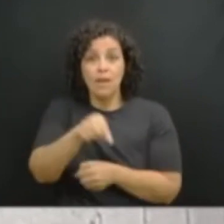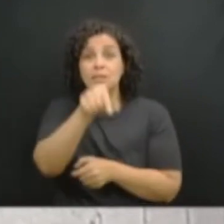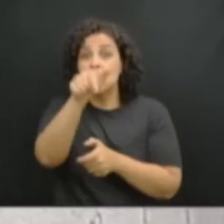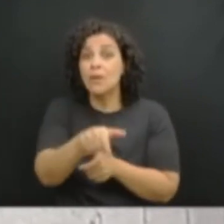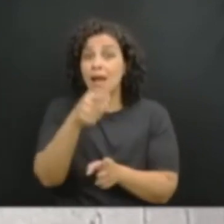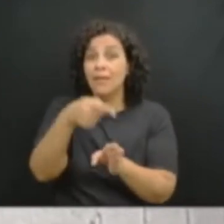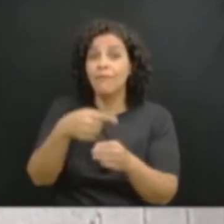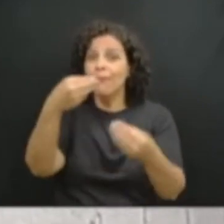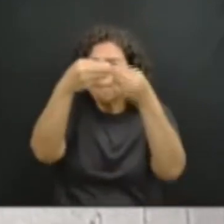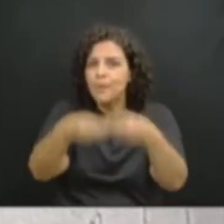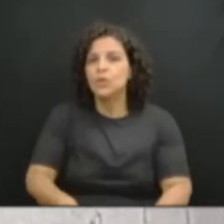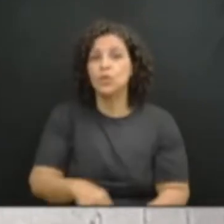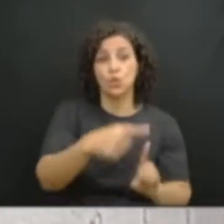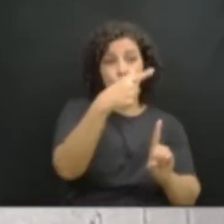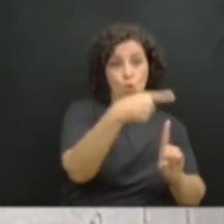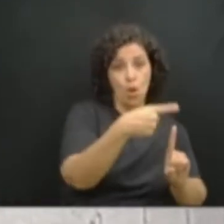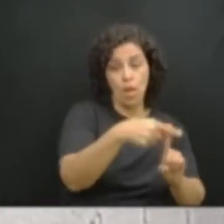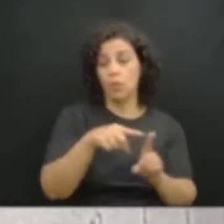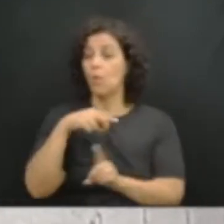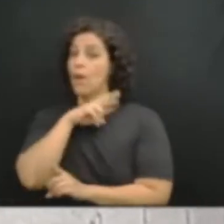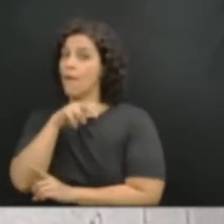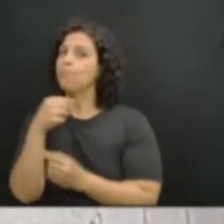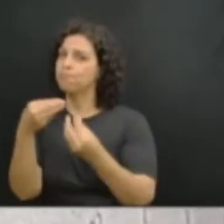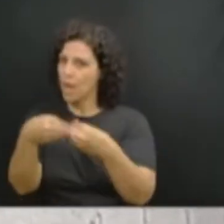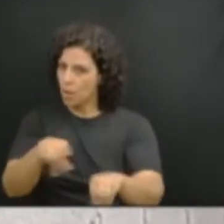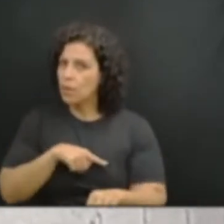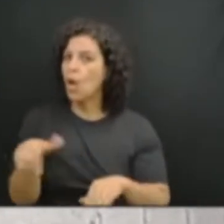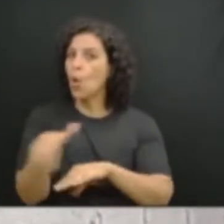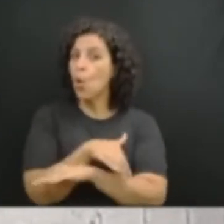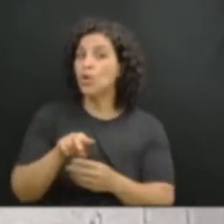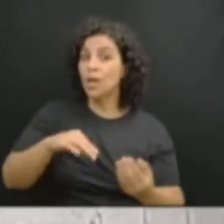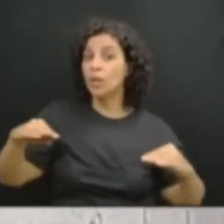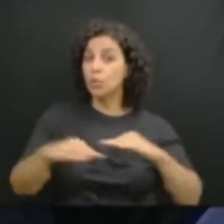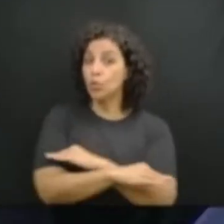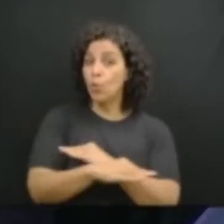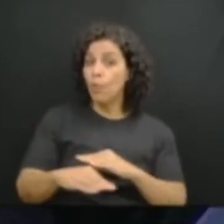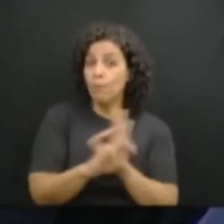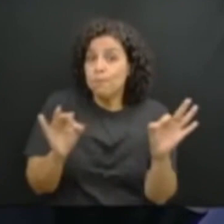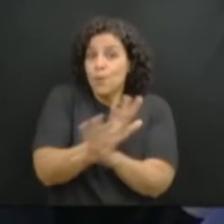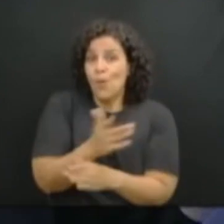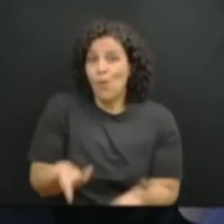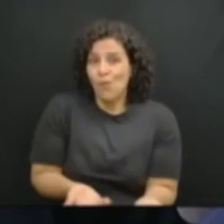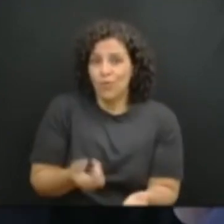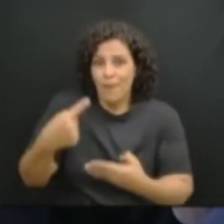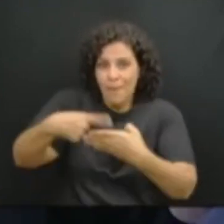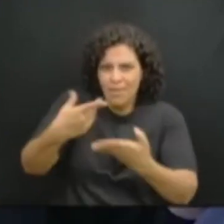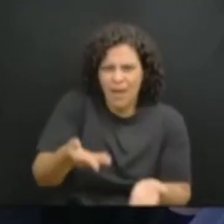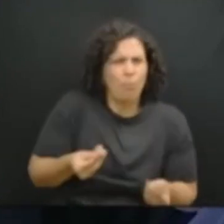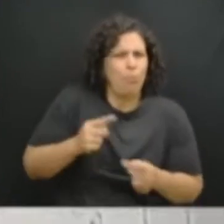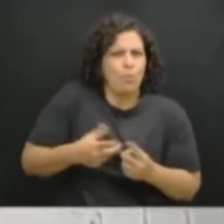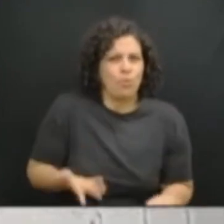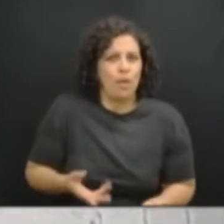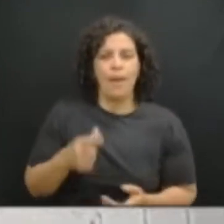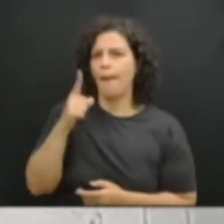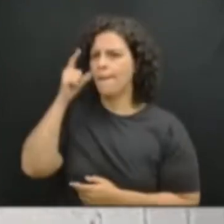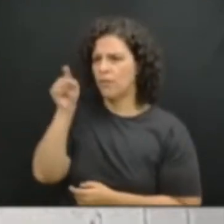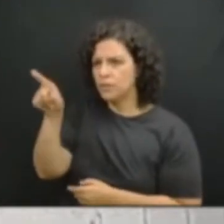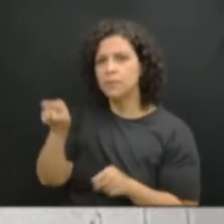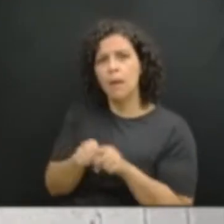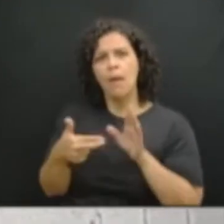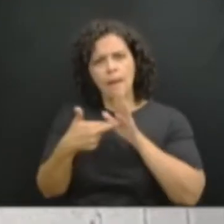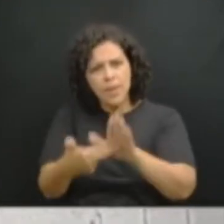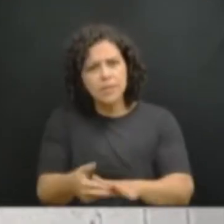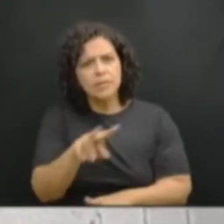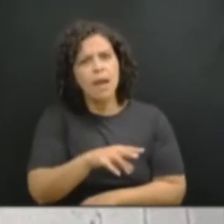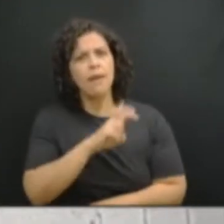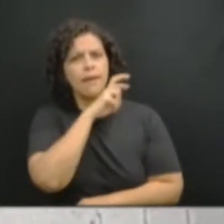vai prejudicar Toledo e Cascavel de uma rodovia já duplicada. O deputado Márcio Pacheco e o senhor, que são representantes